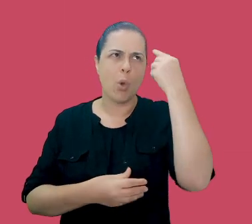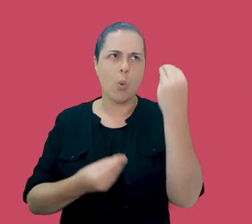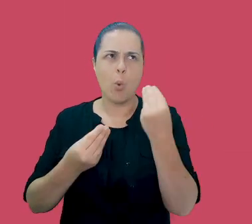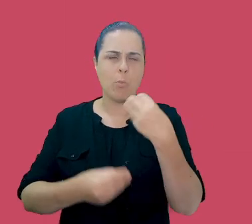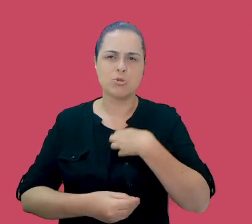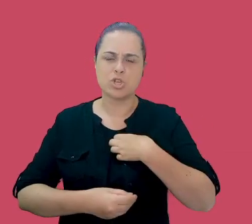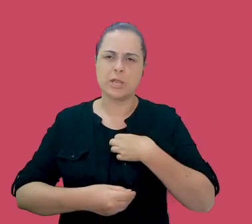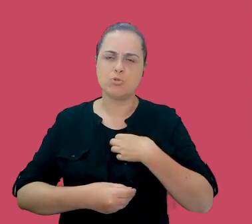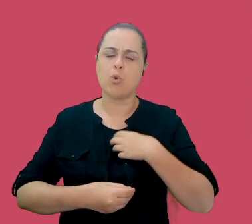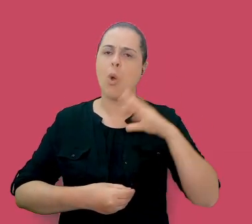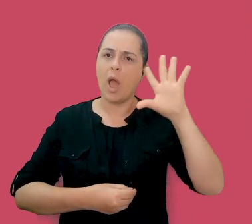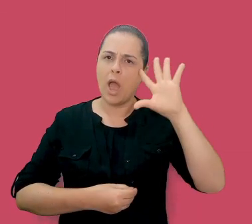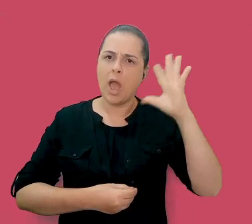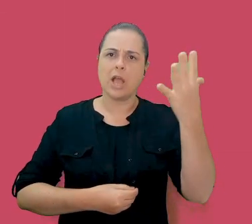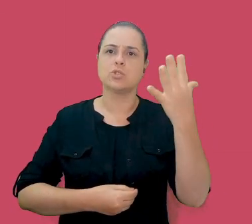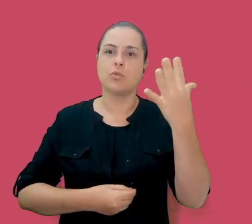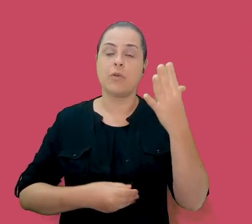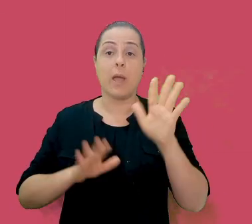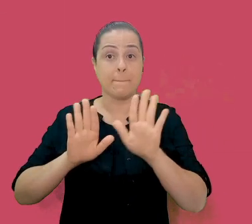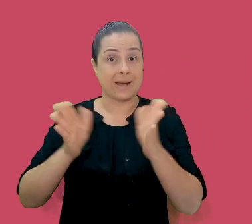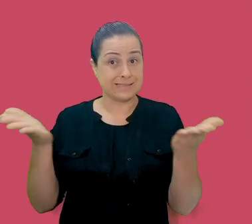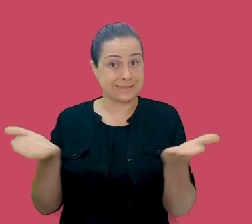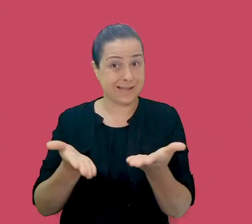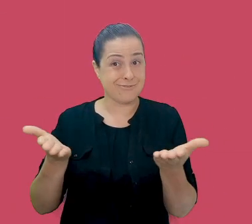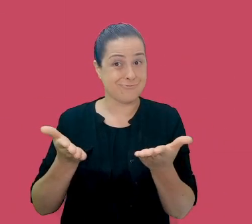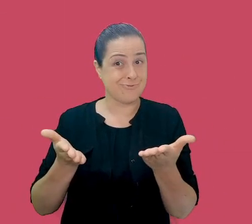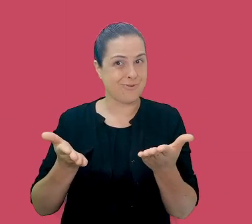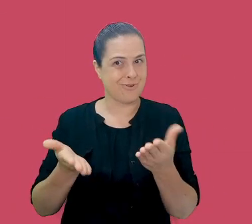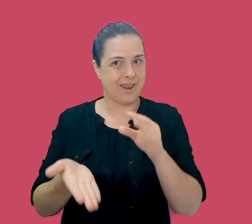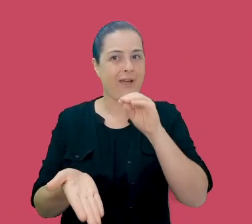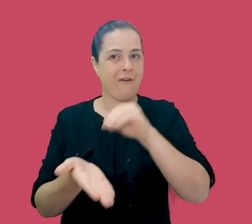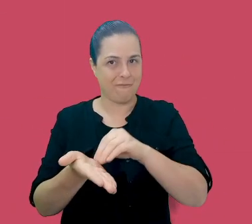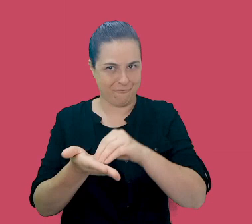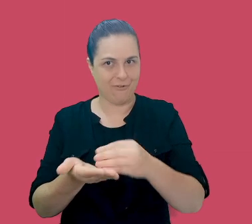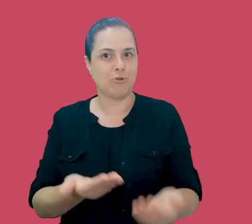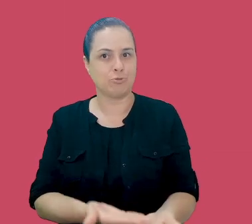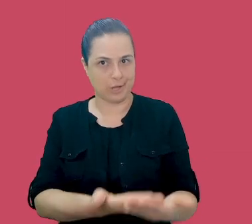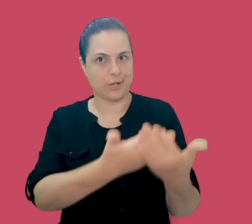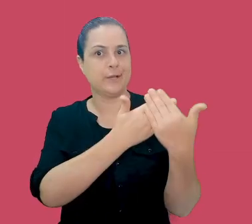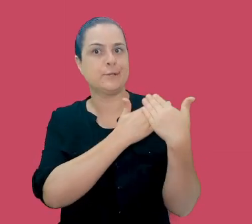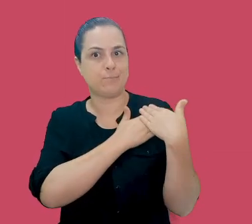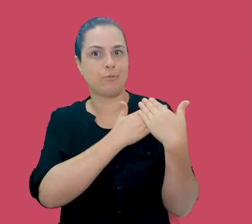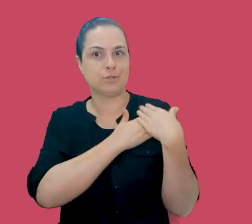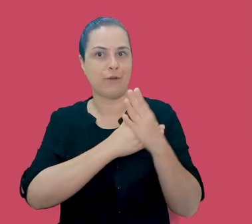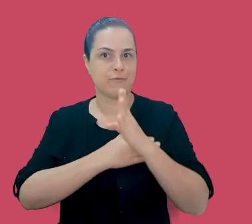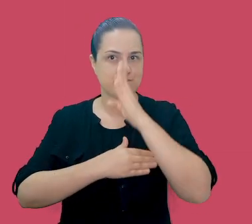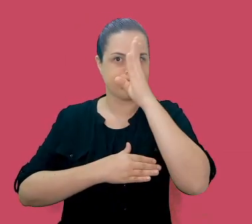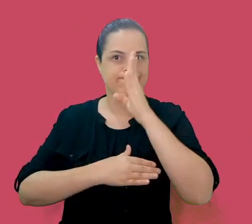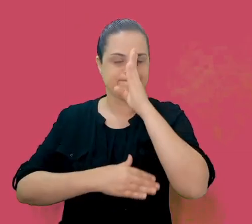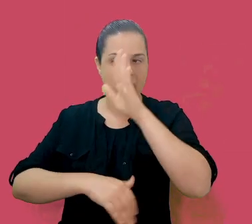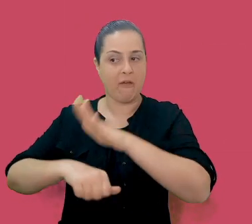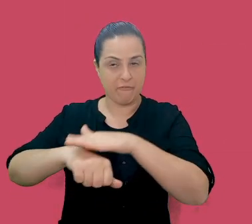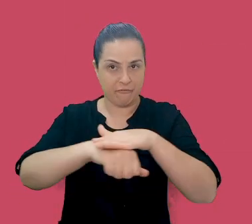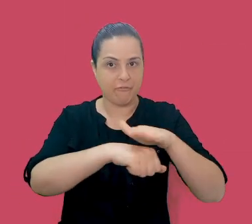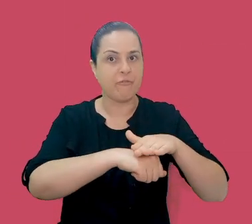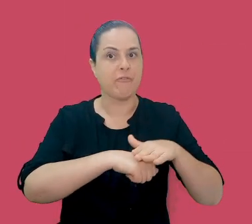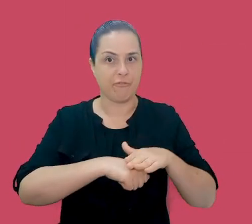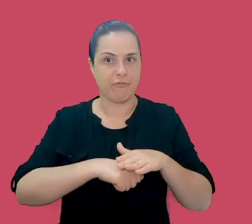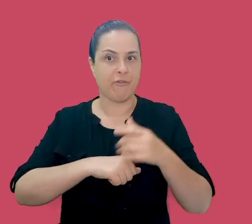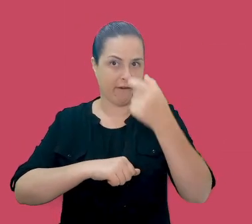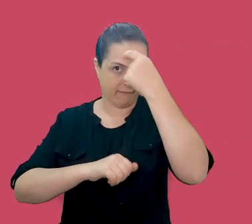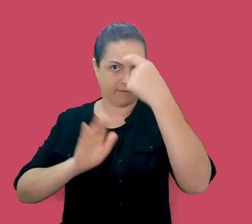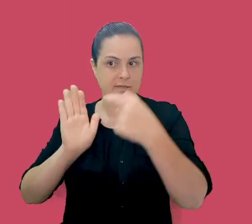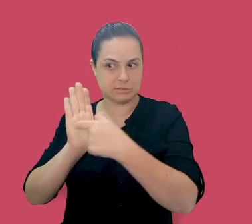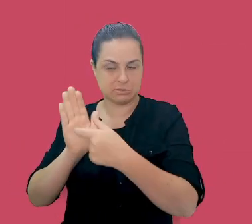por enquanto está se fazendo uma coisa de uma forma um pouco irresponsável, né? Assim, mas assim, é como eu falo